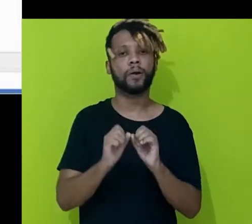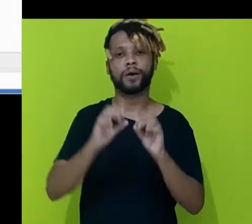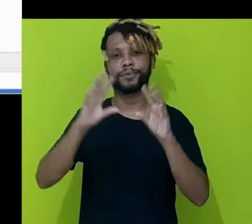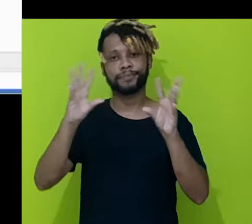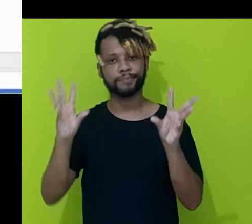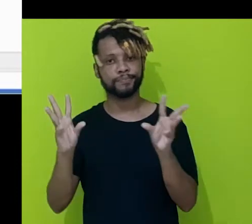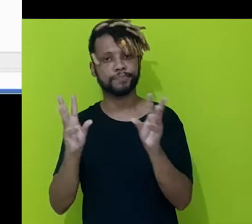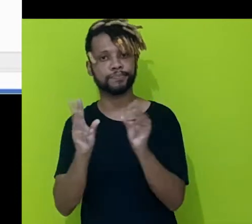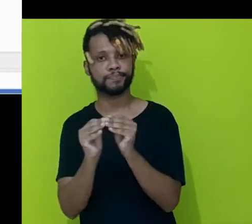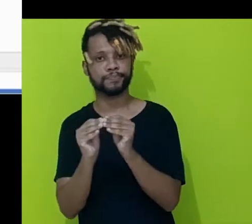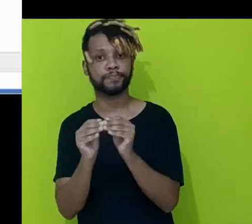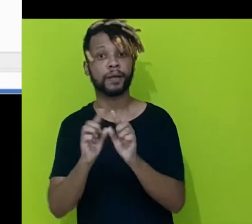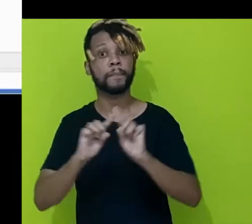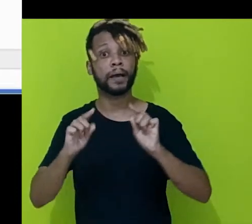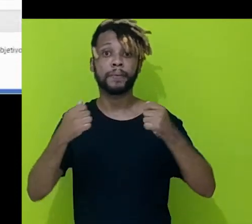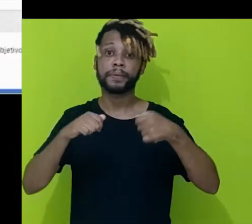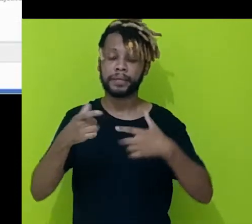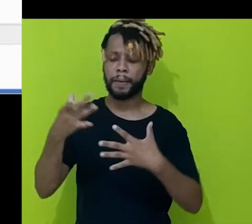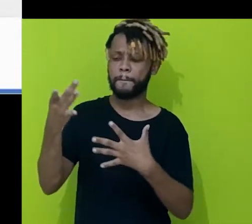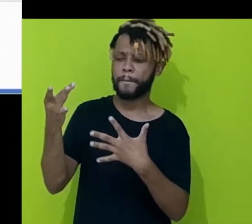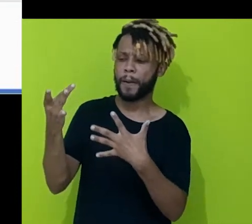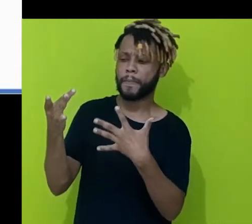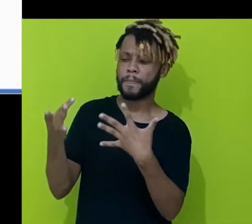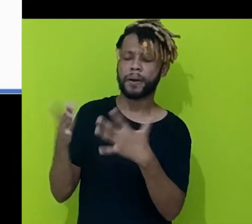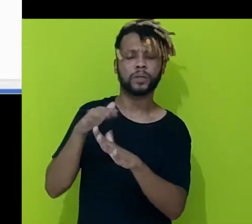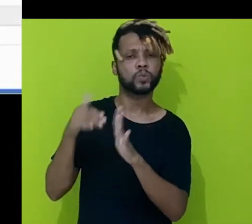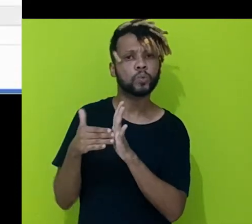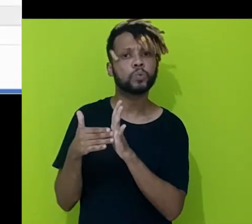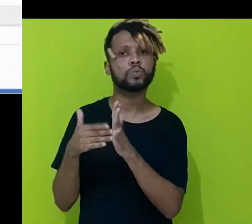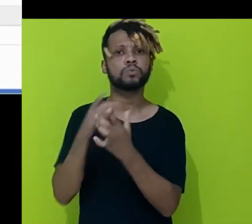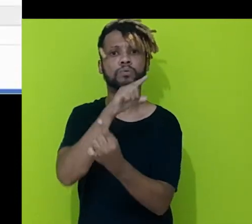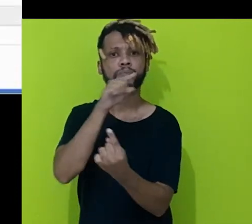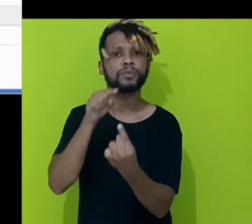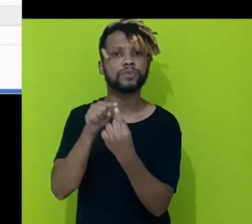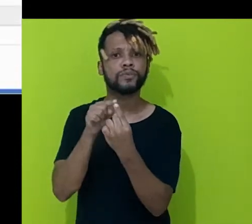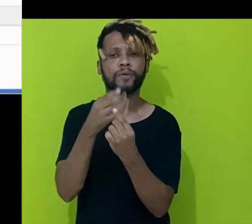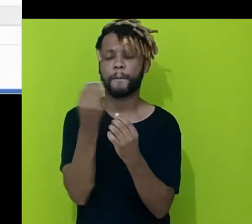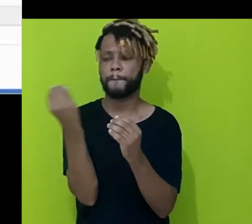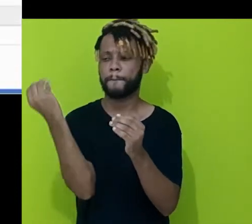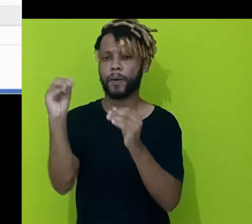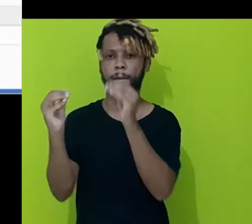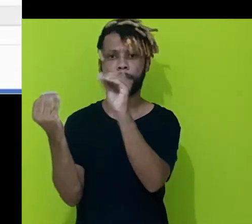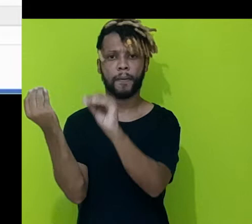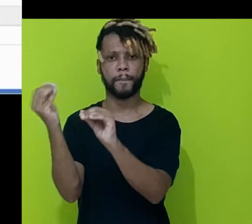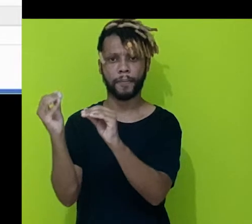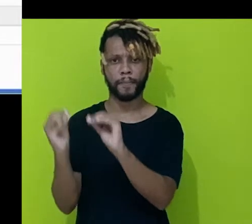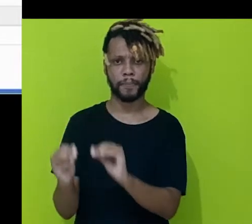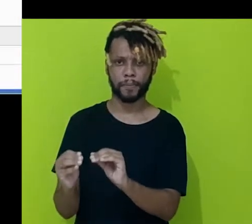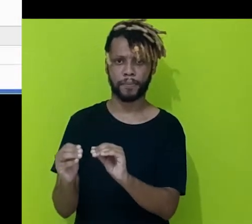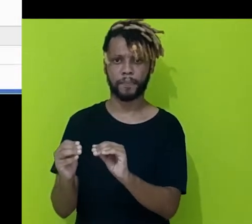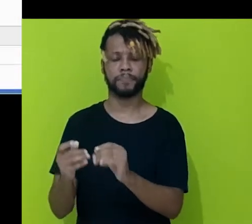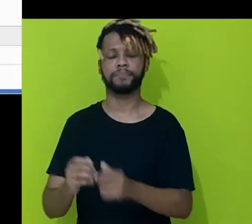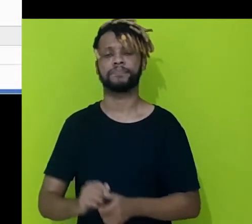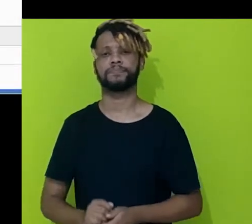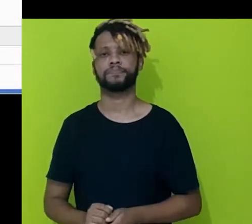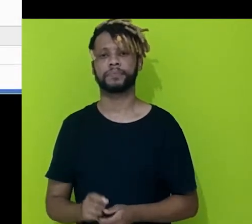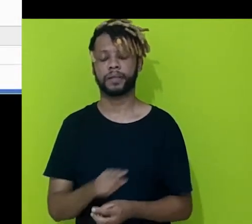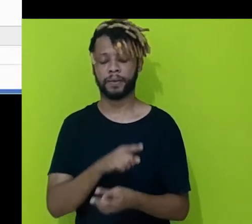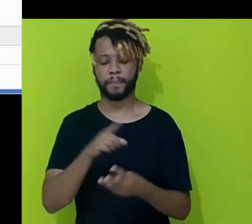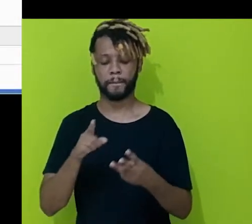inclua todos os itens do que você tem realmente de objetivo para incluir no projeto. E as